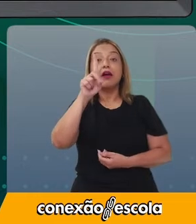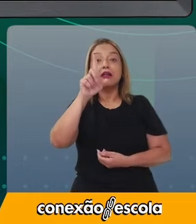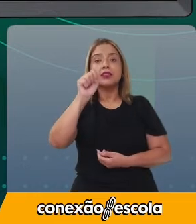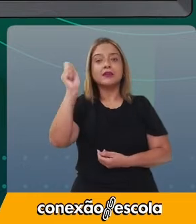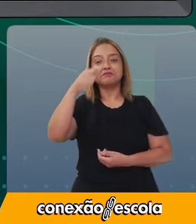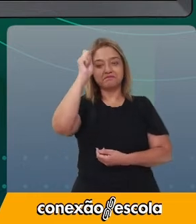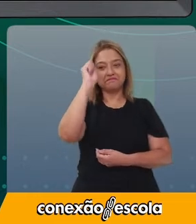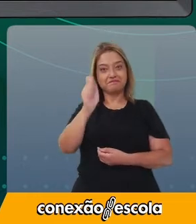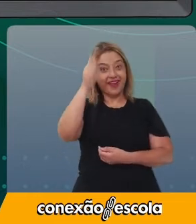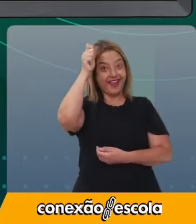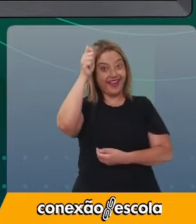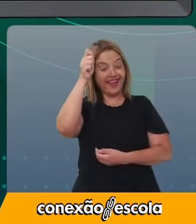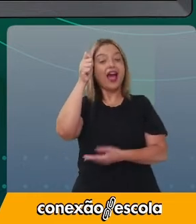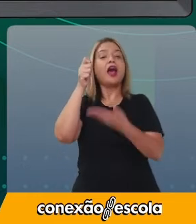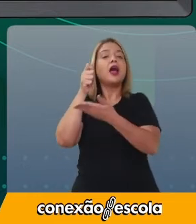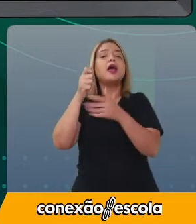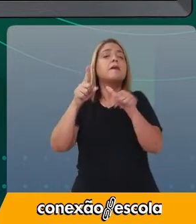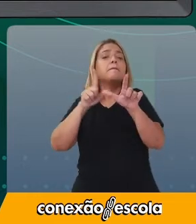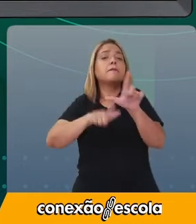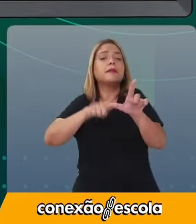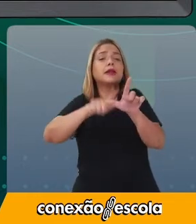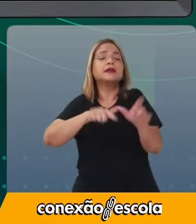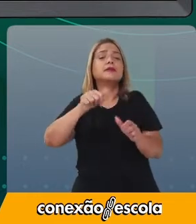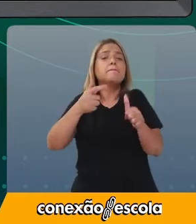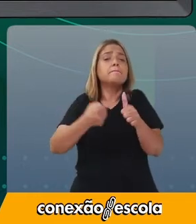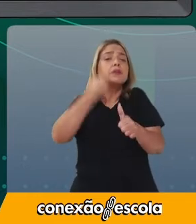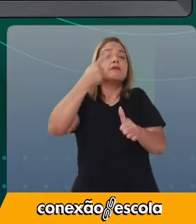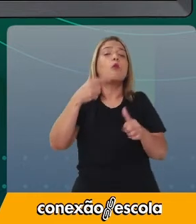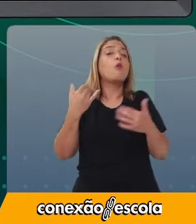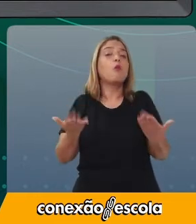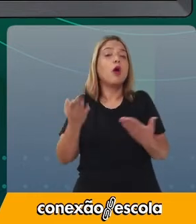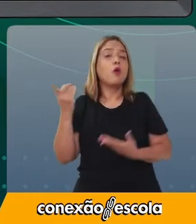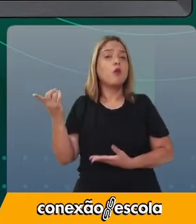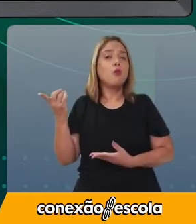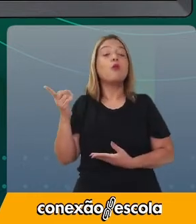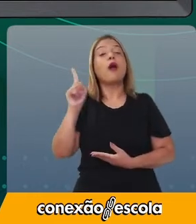Fada. Qual é a letra inicial da palavra fada?